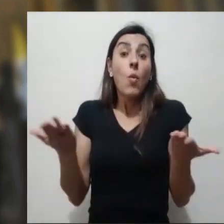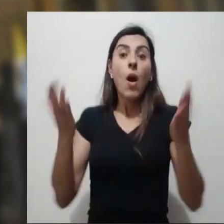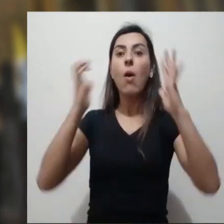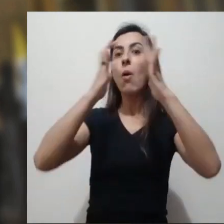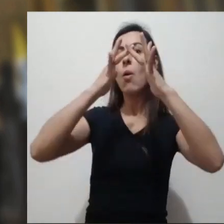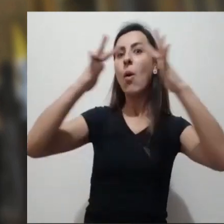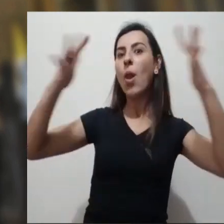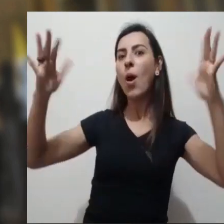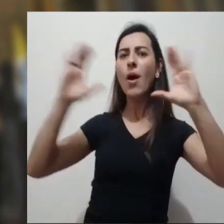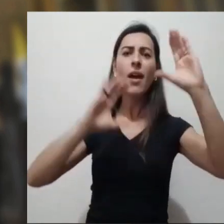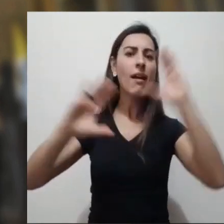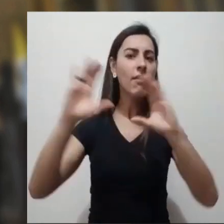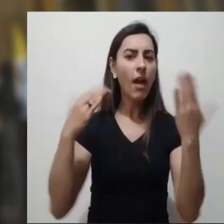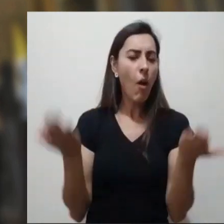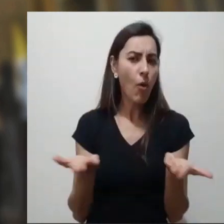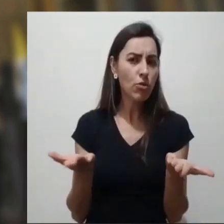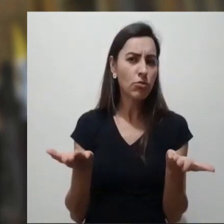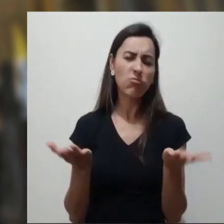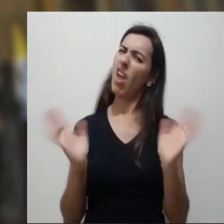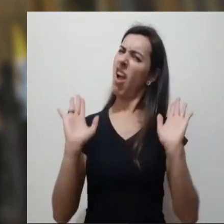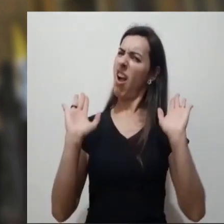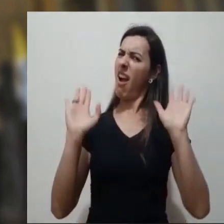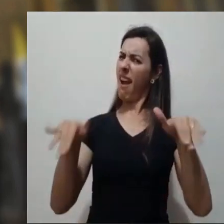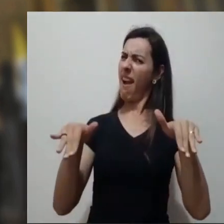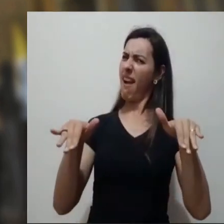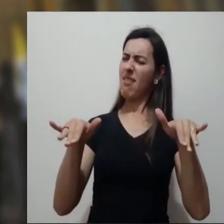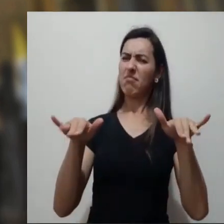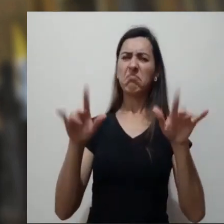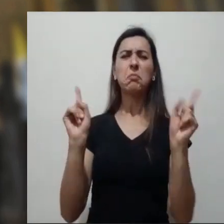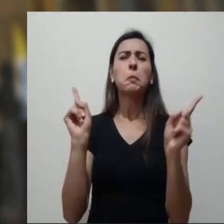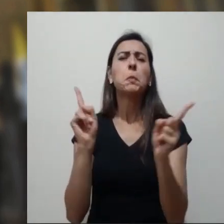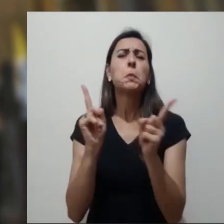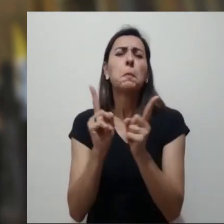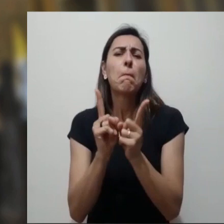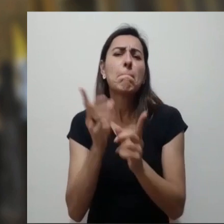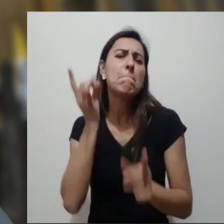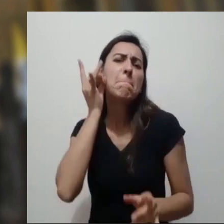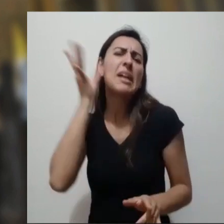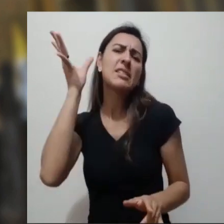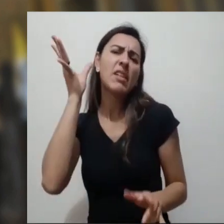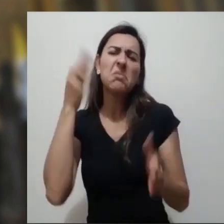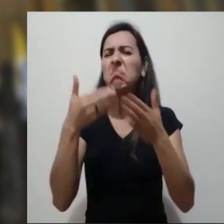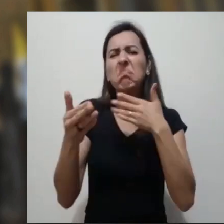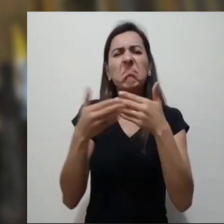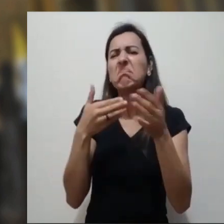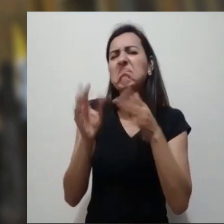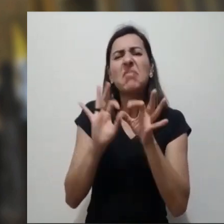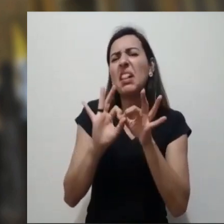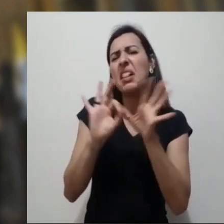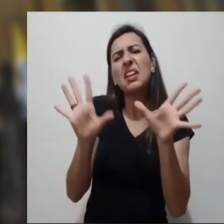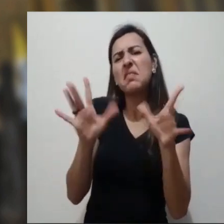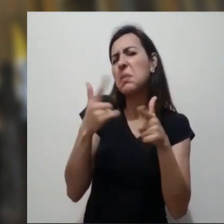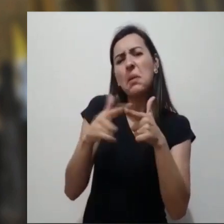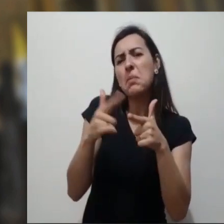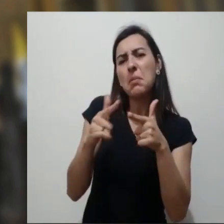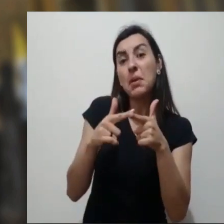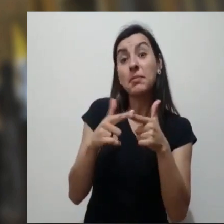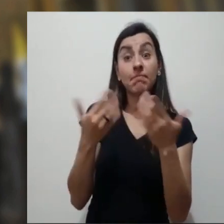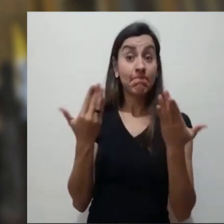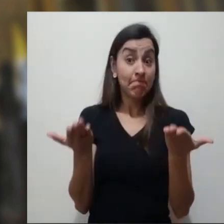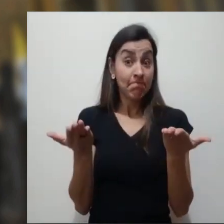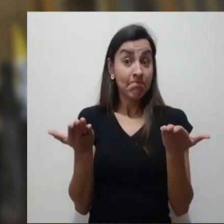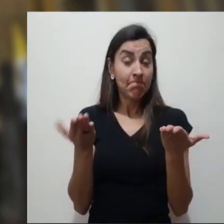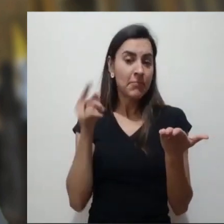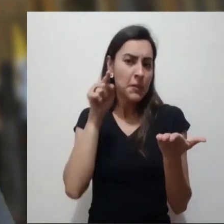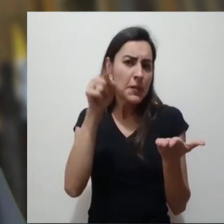Que glória vamos cantar hoje? Ah, vamos cantar aquele glória mais curtinho? Tanto faz mesmo! Se você